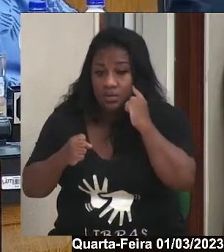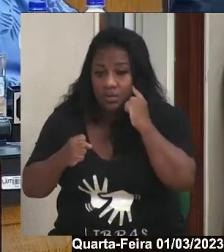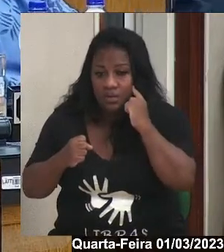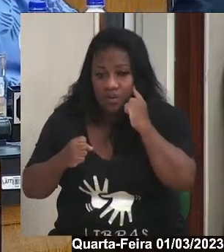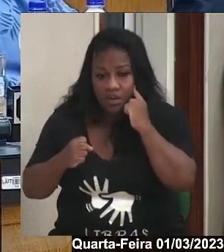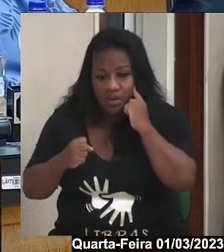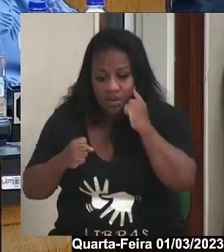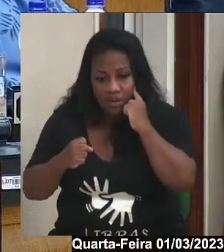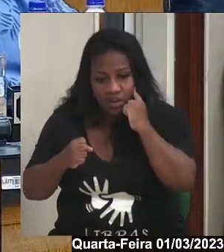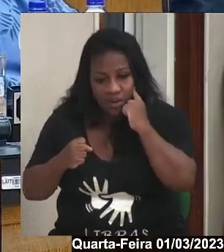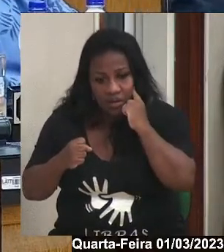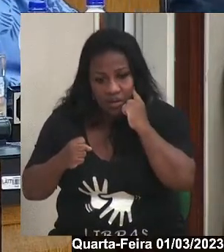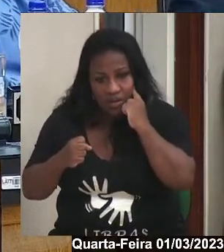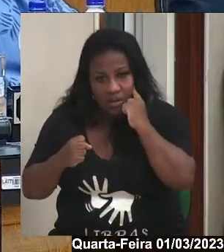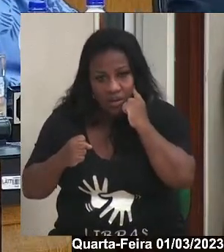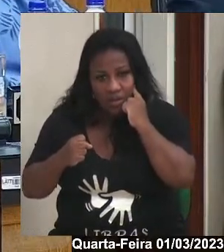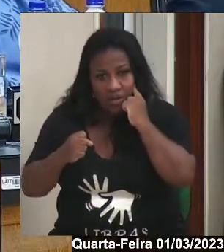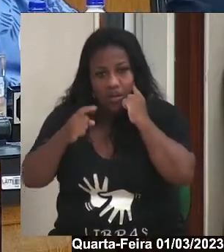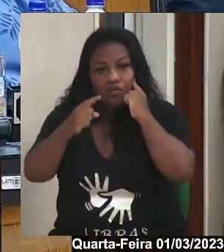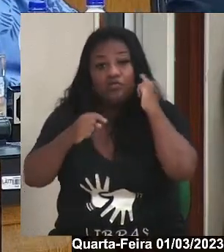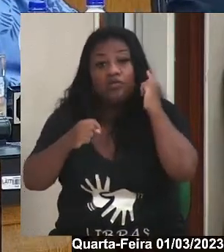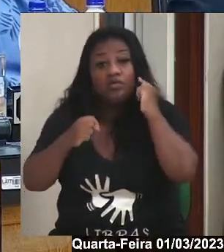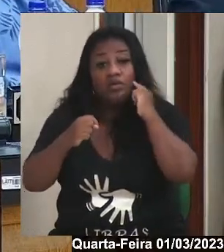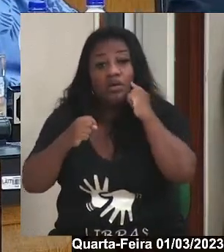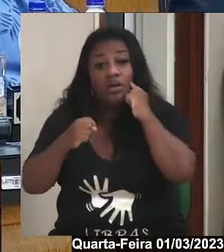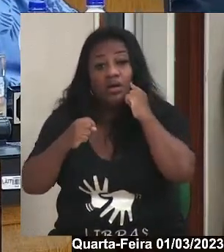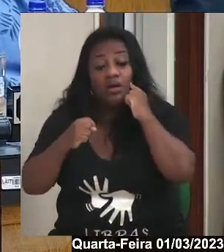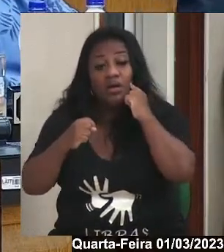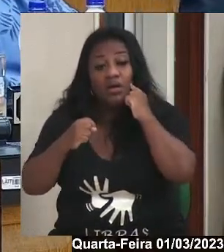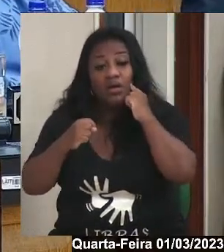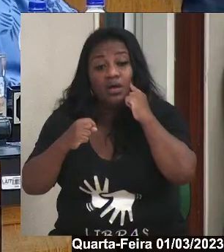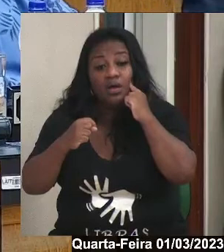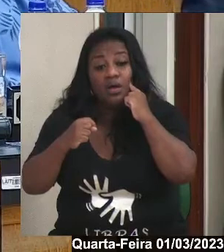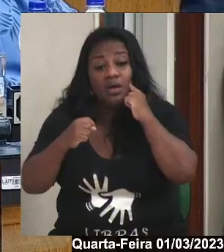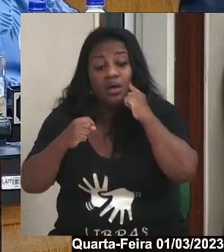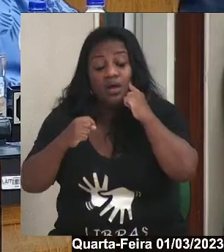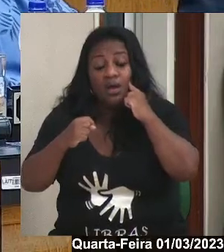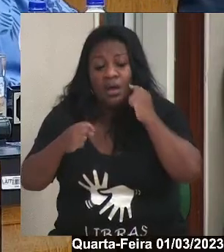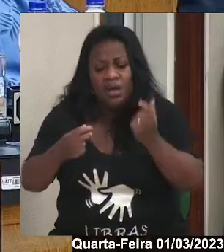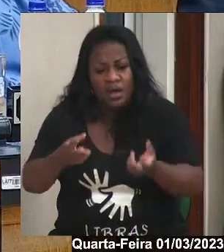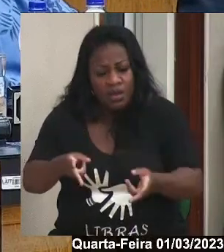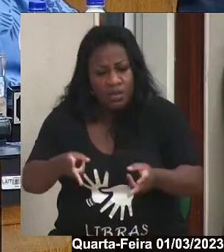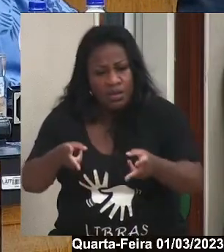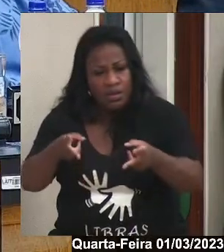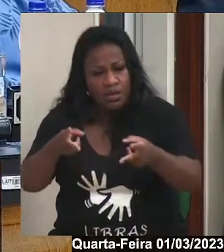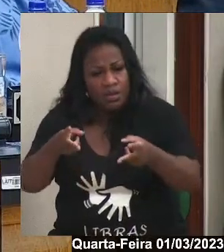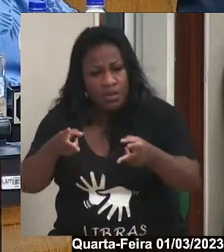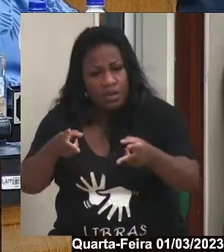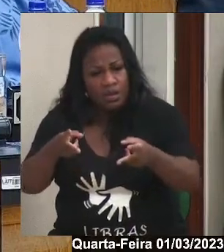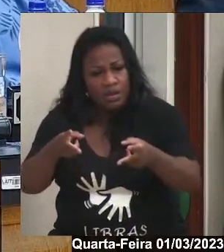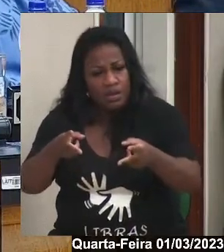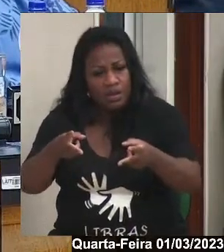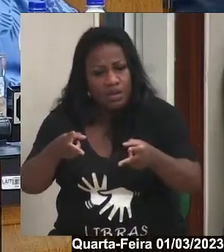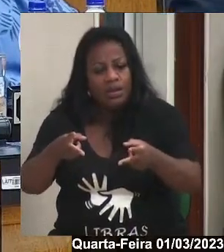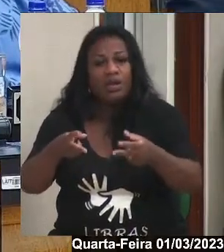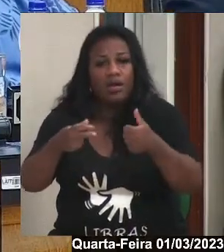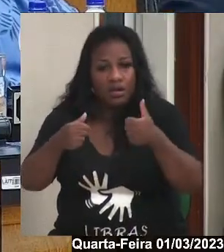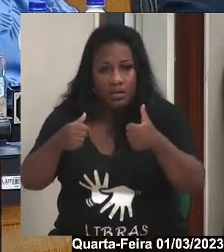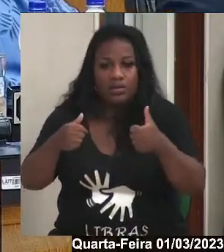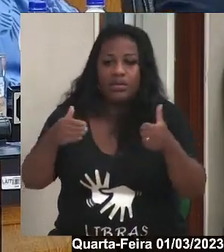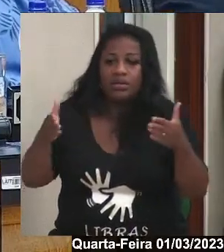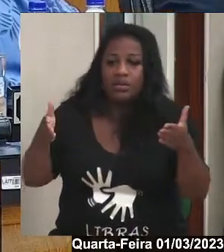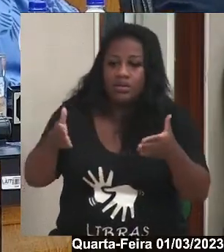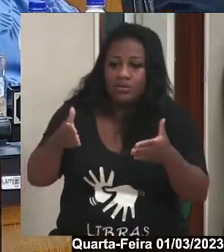matar as reputações aí, né? Derrubar, desmoralizar o governo e eles não vão conseguir.